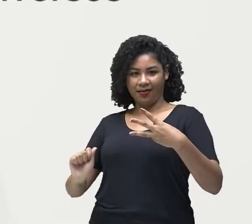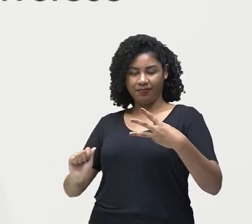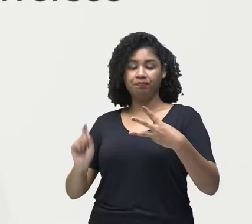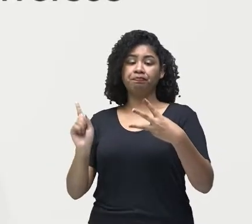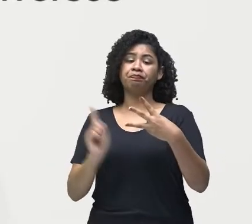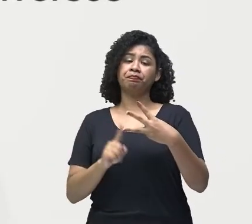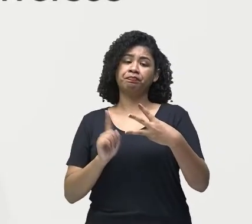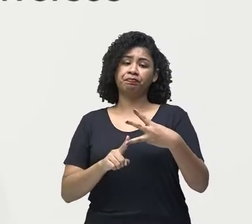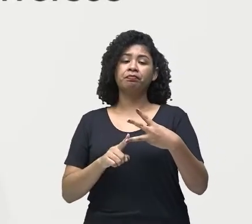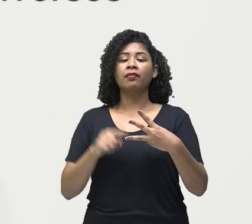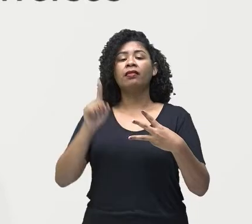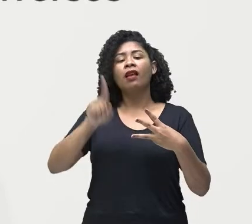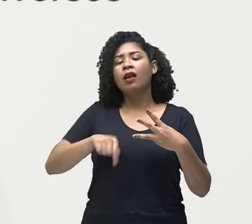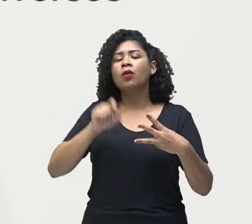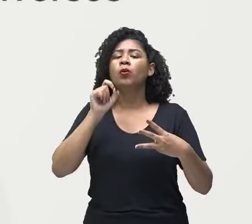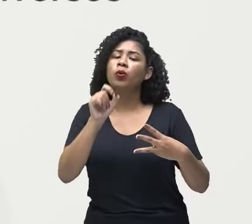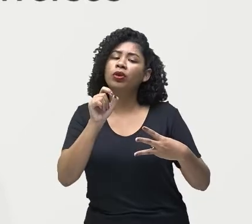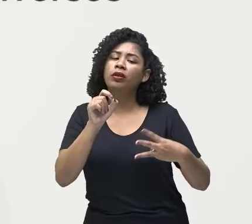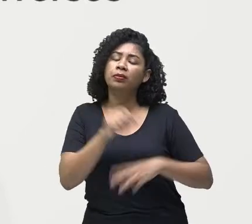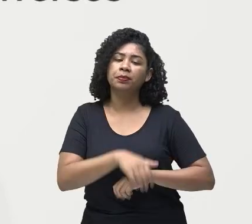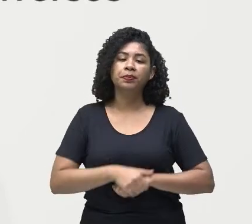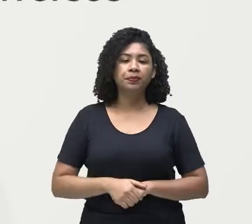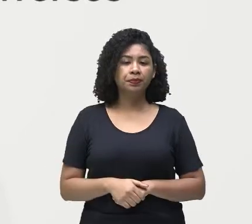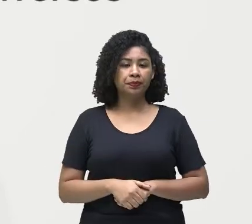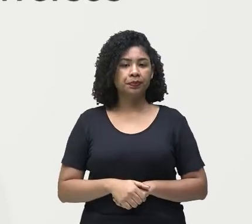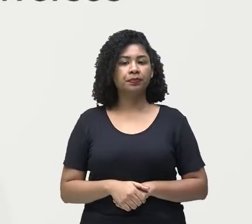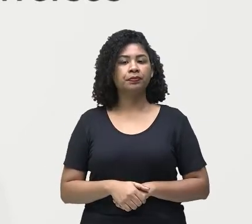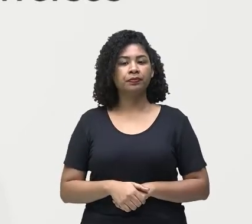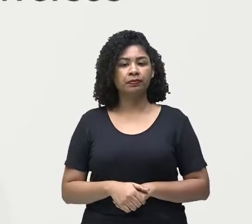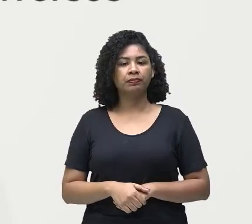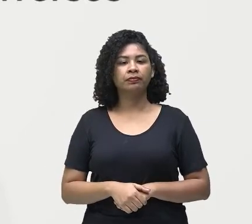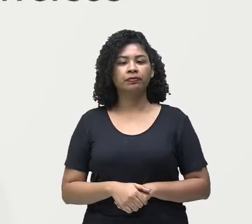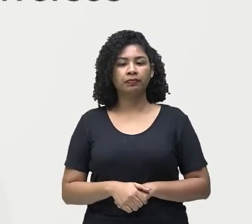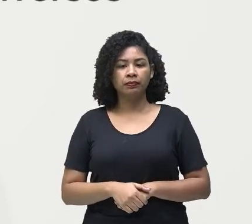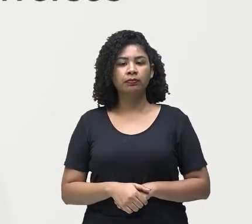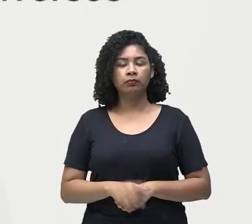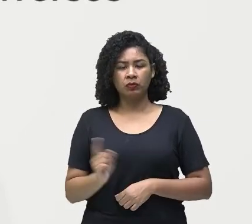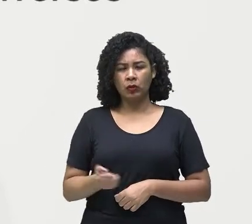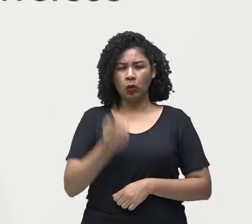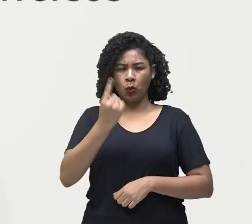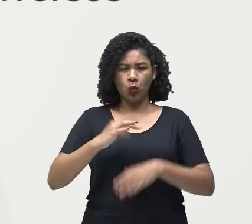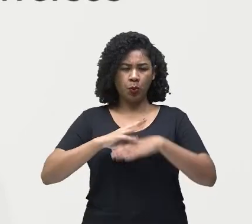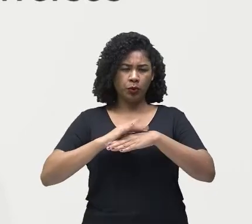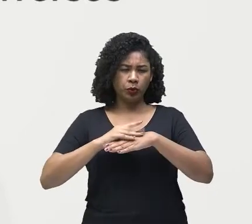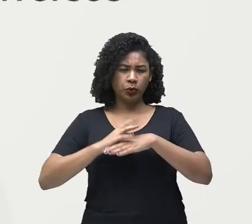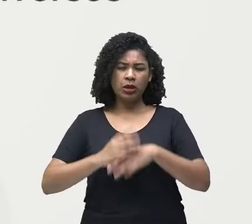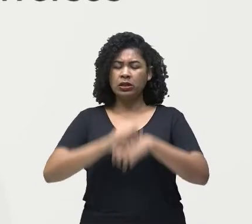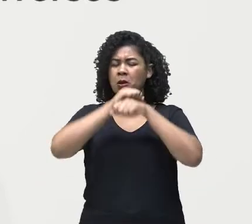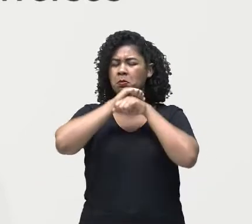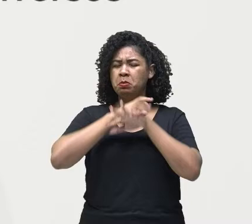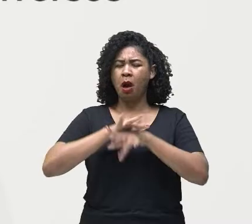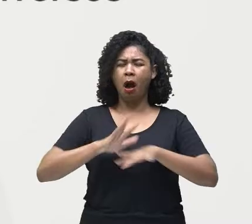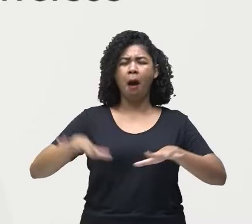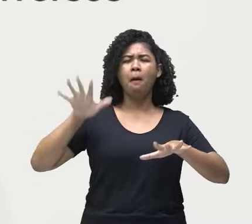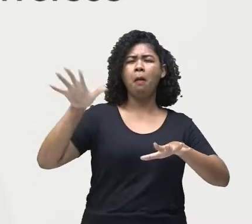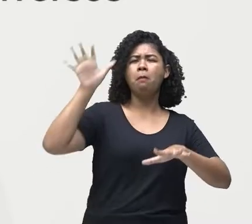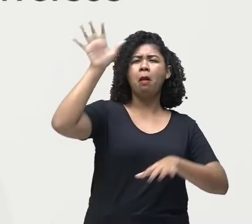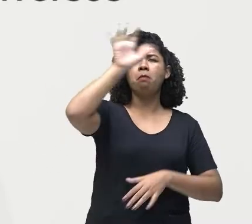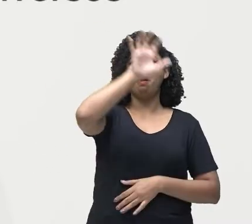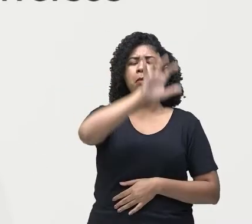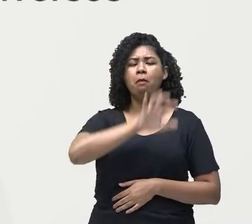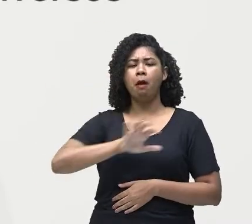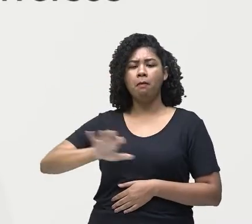Uma epidemia é quando ocorre um aumento no número de casos de uma doença em várias regiões,